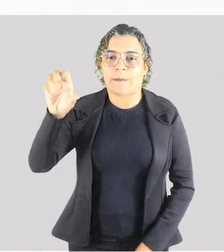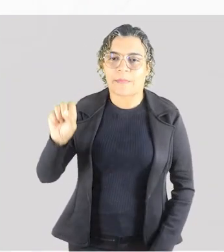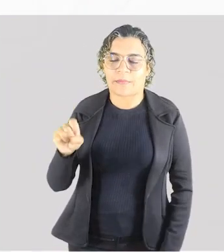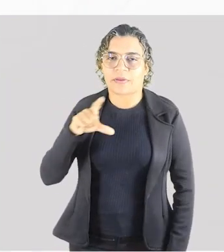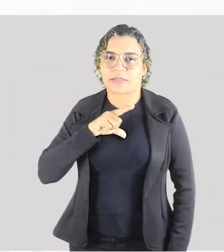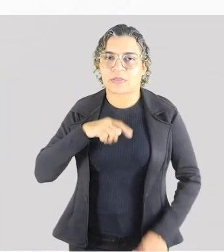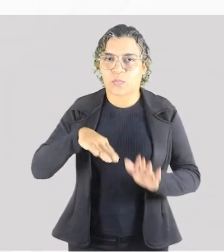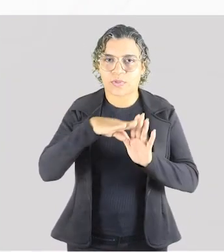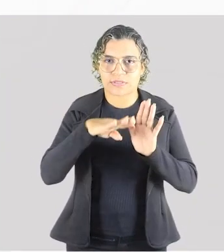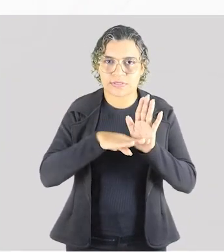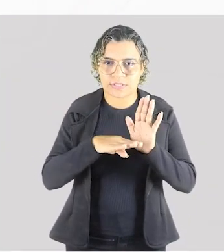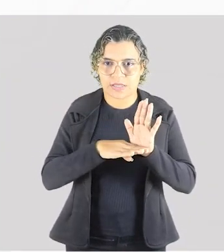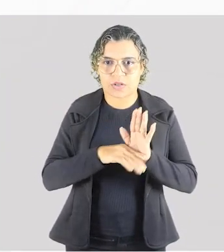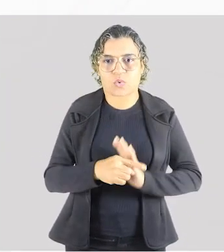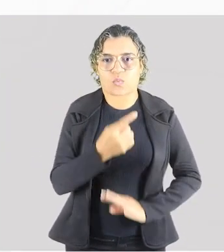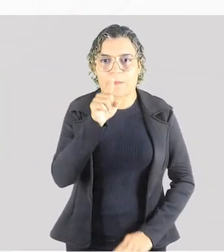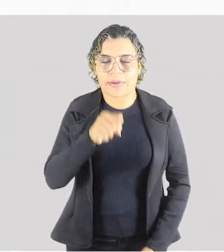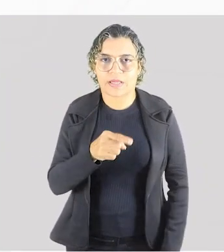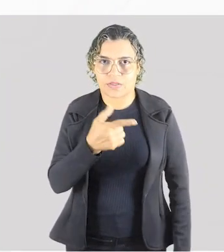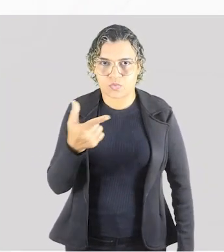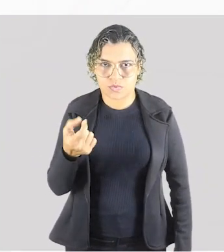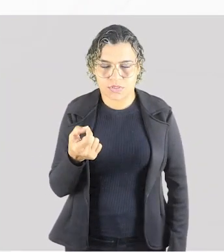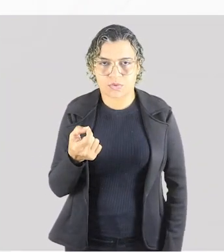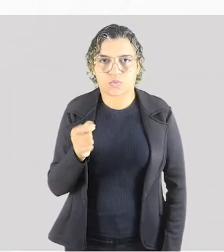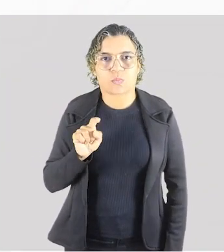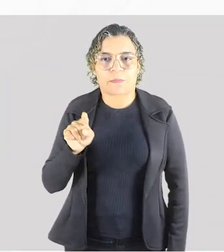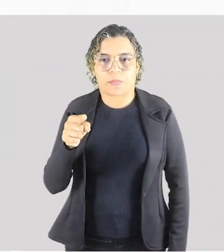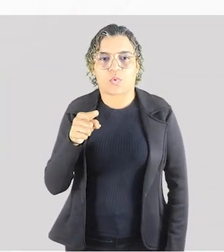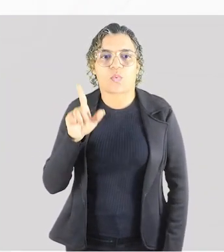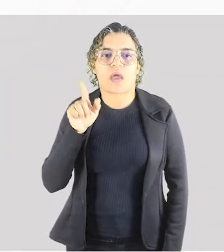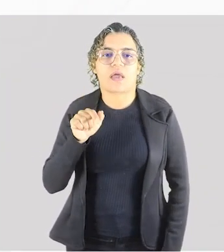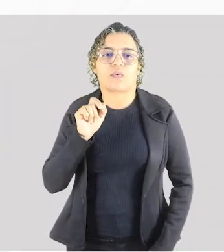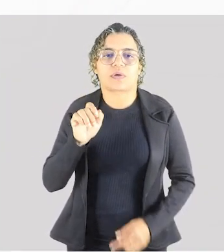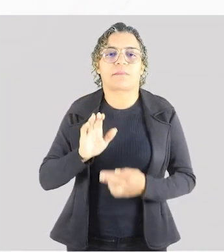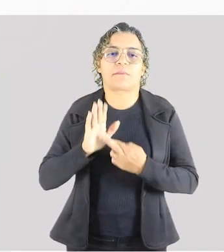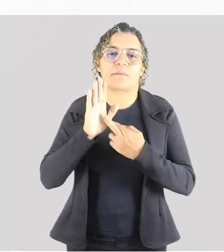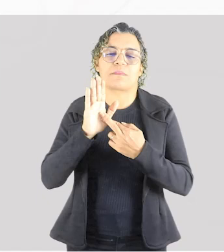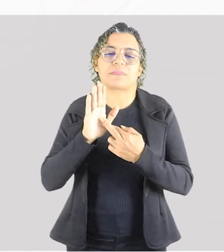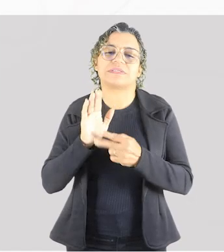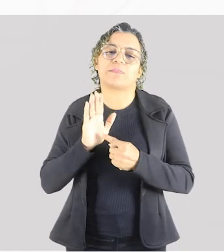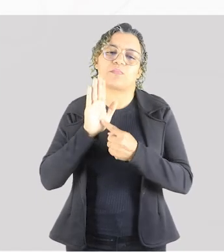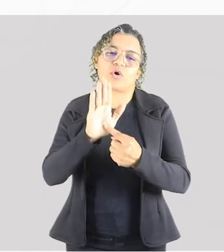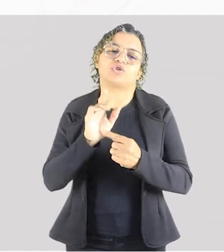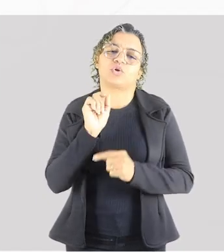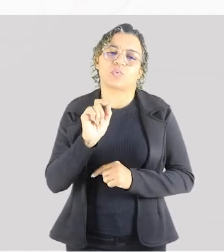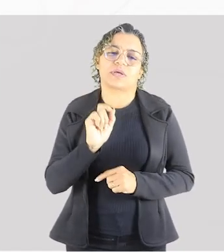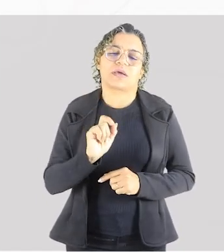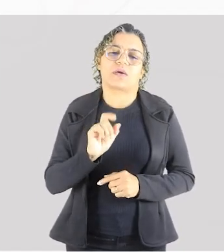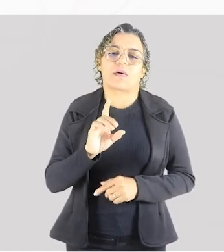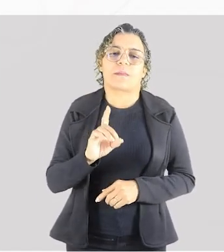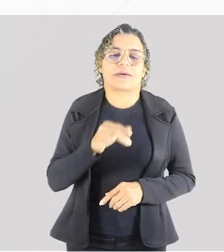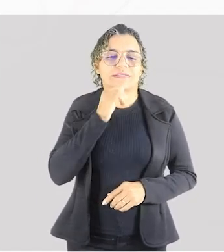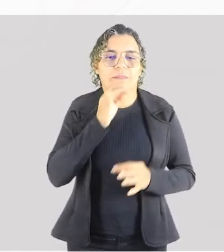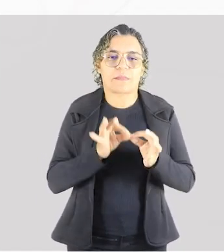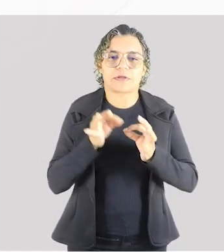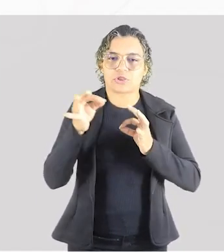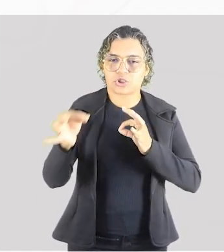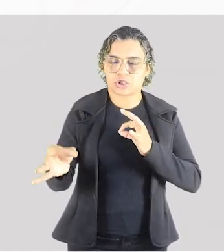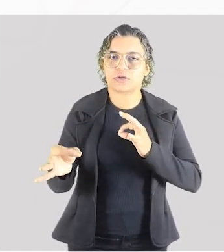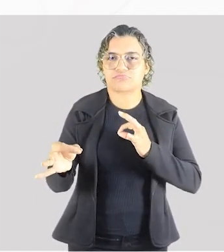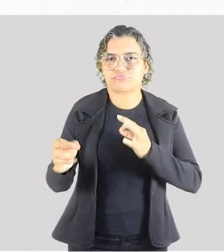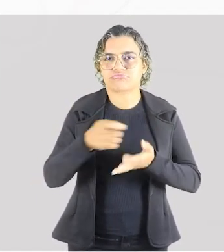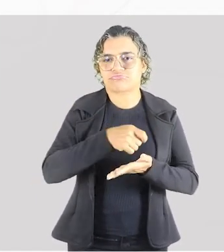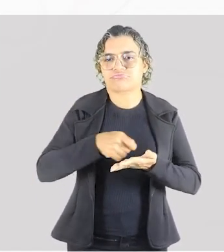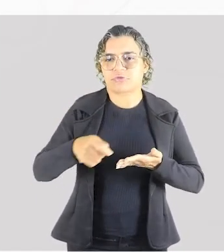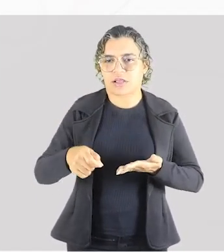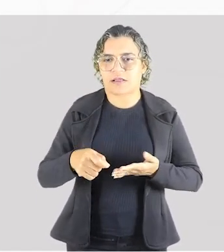uma escala de 1 para 200 mil está indicado a uma distância gráfica entre cidades de